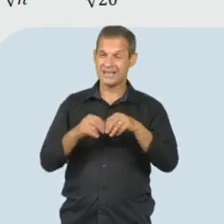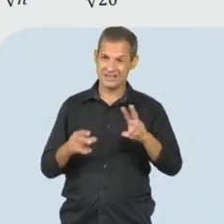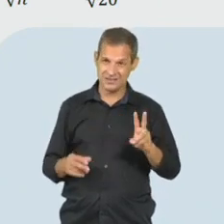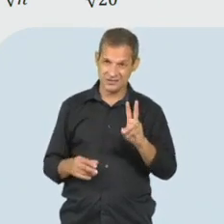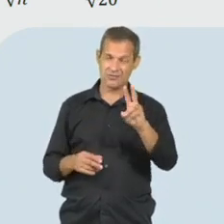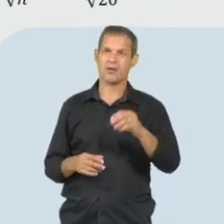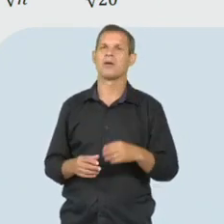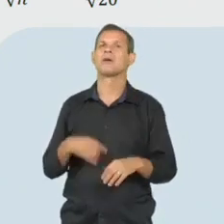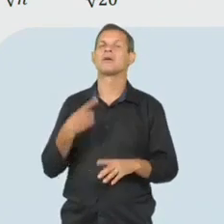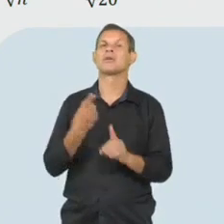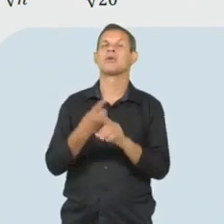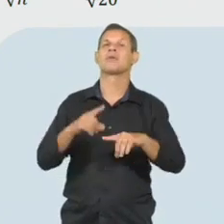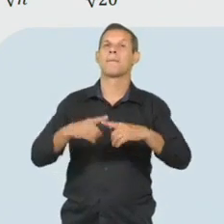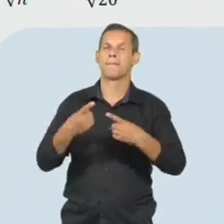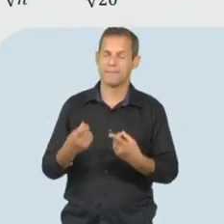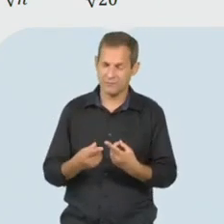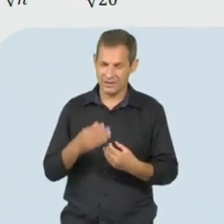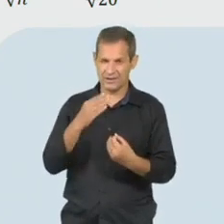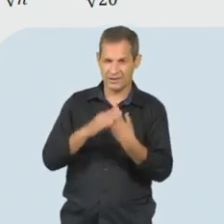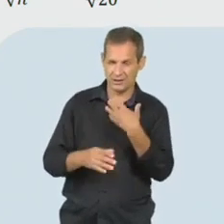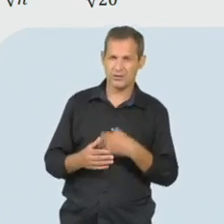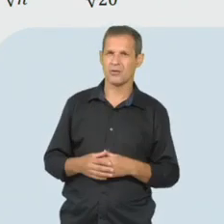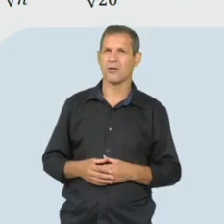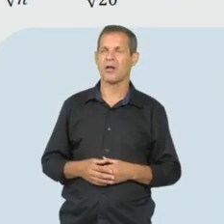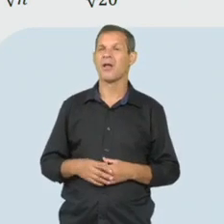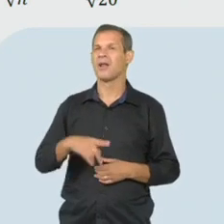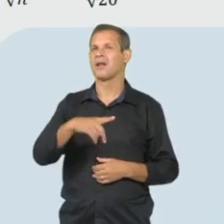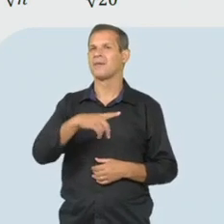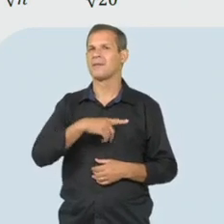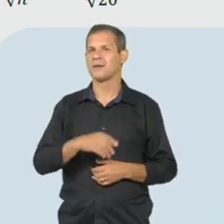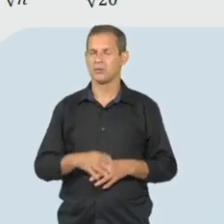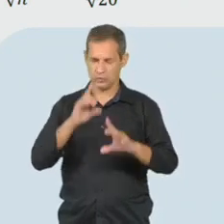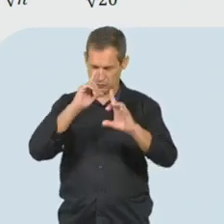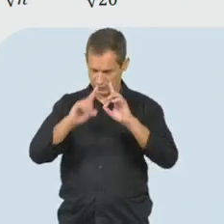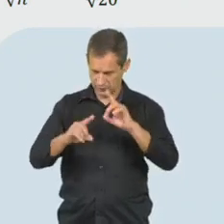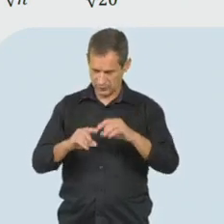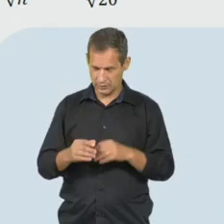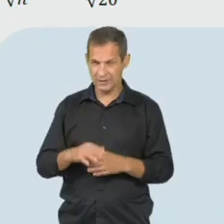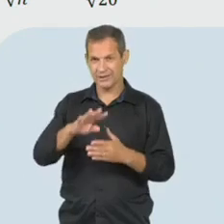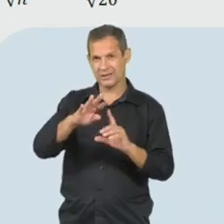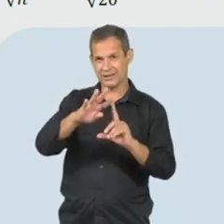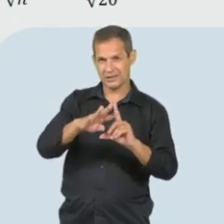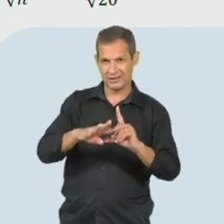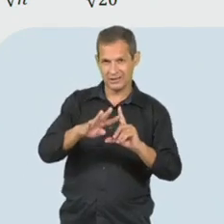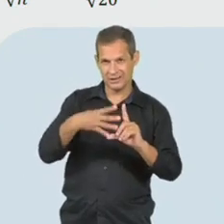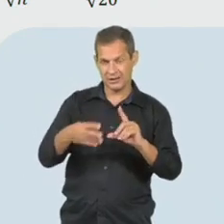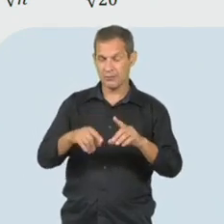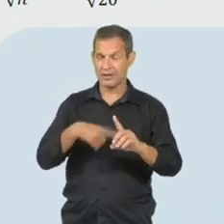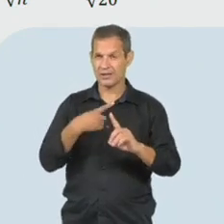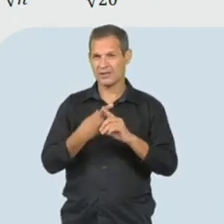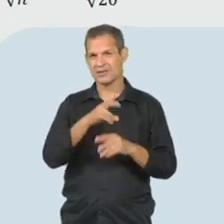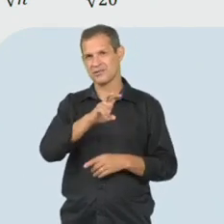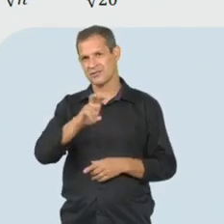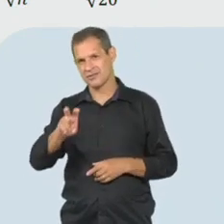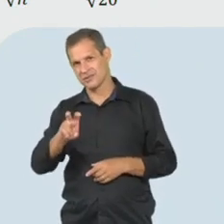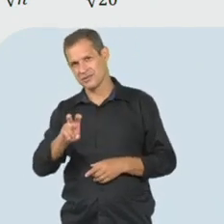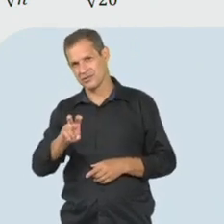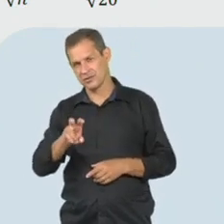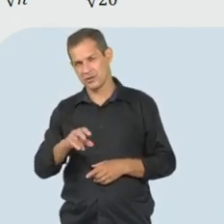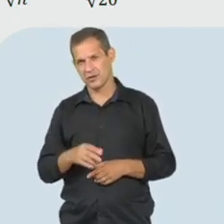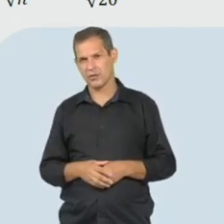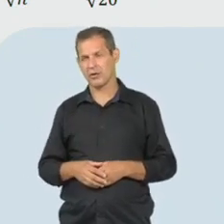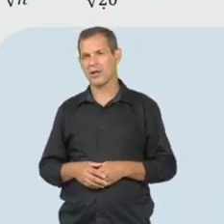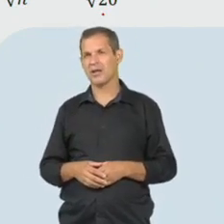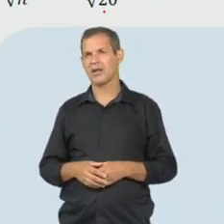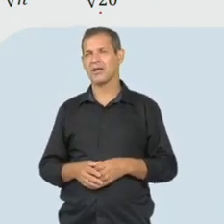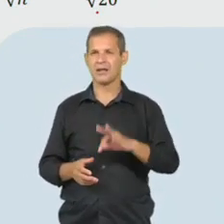valor que nós encontramos aqui, que geramos através do dado lá da minha tabela, vezes 5, que é o tamanho da